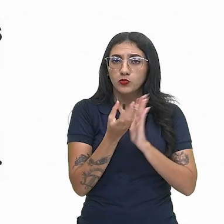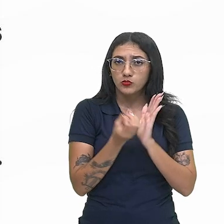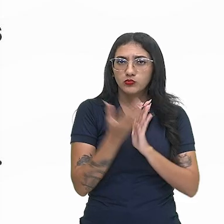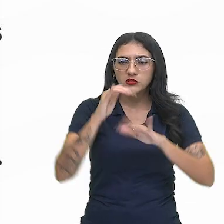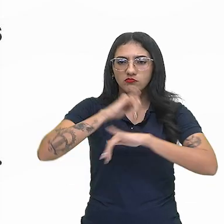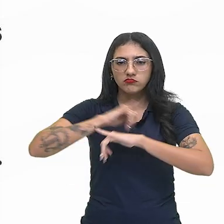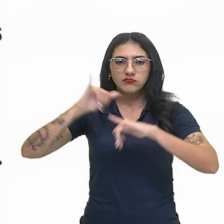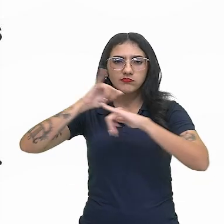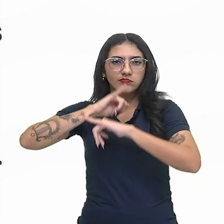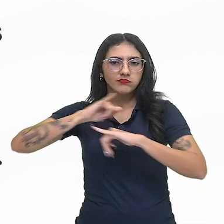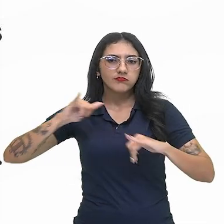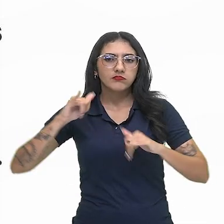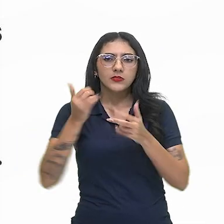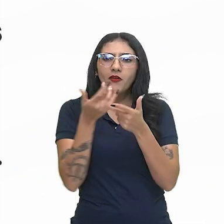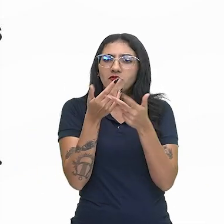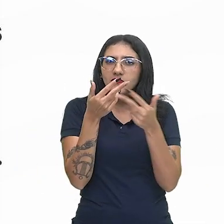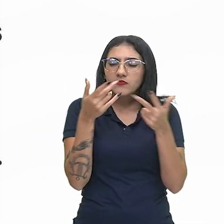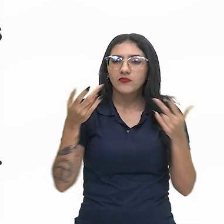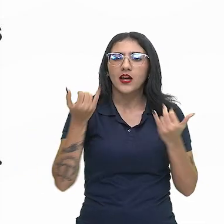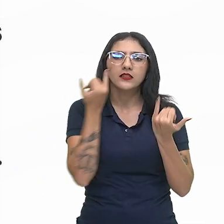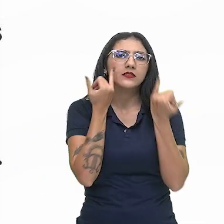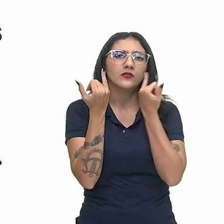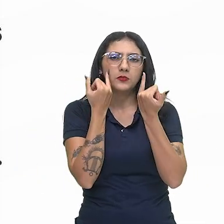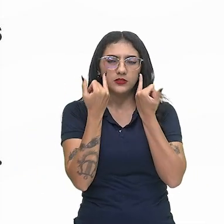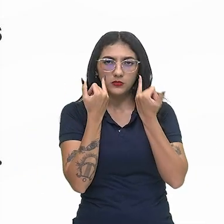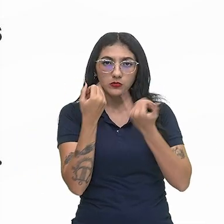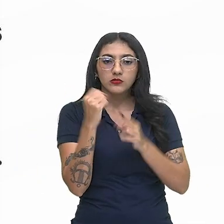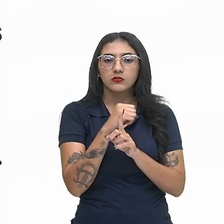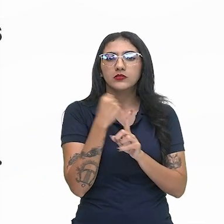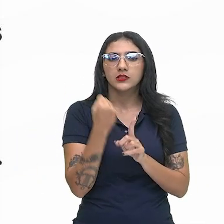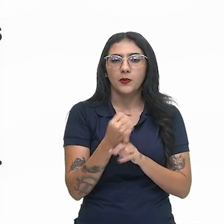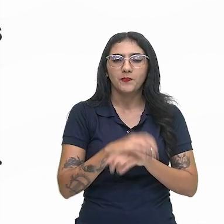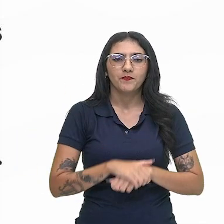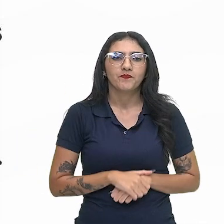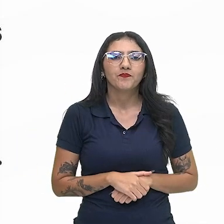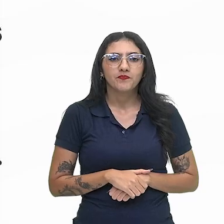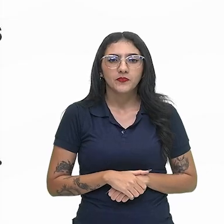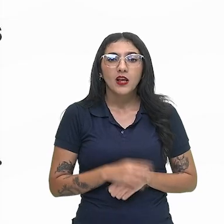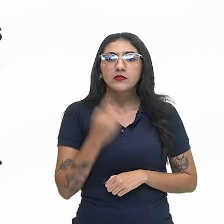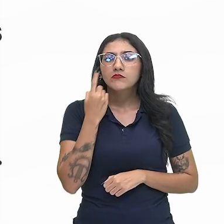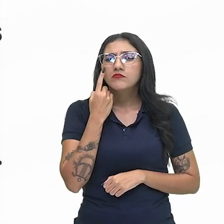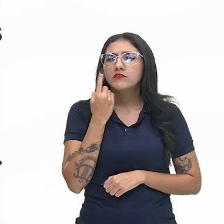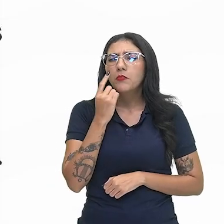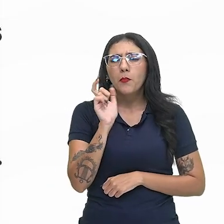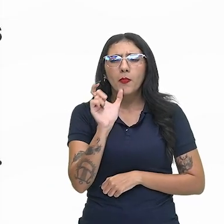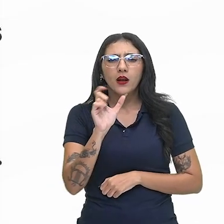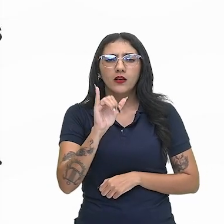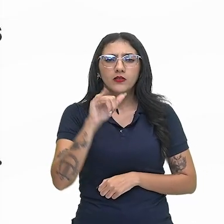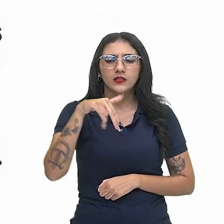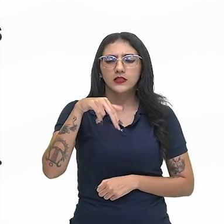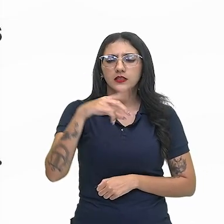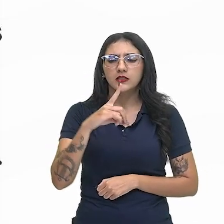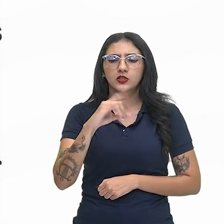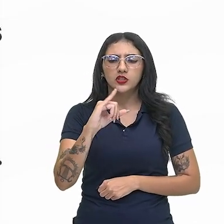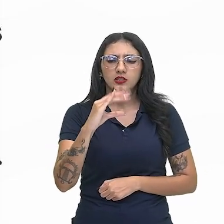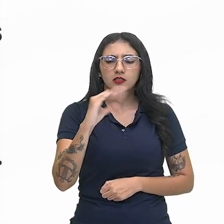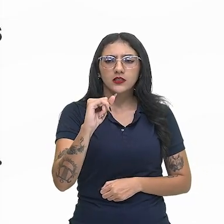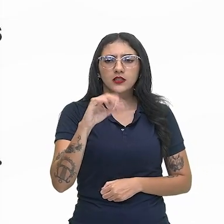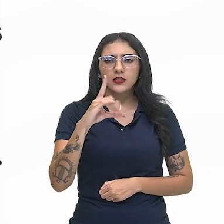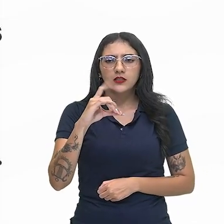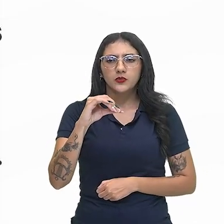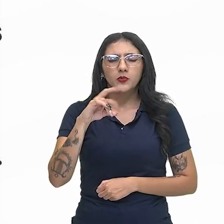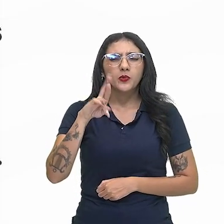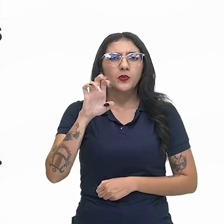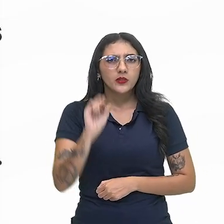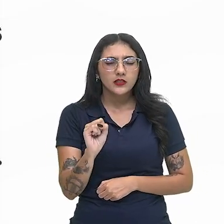divulga diversos indicadores sociais. Quando vocês verem essa palavra indicadores sociais, vocês já vão saber,